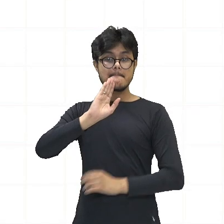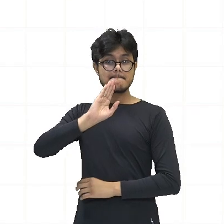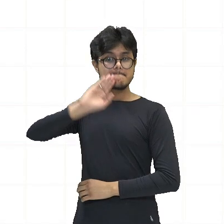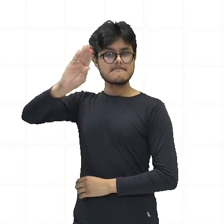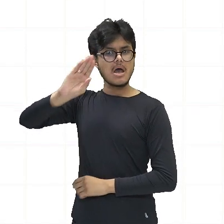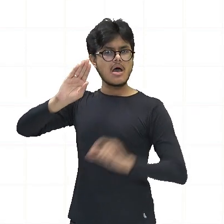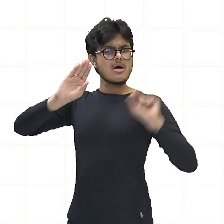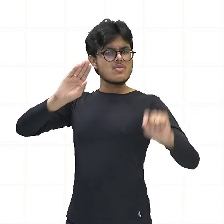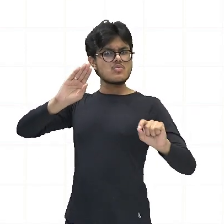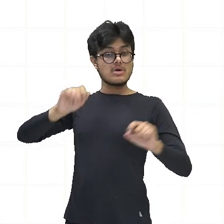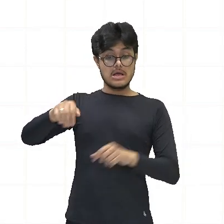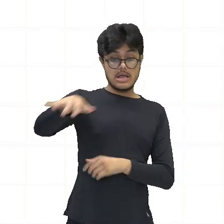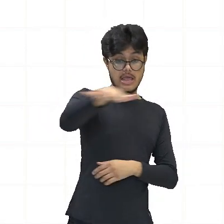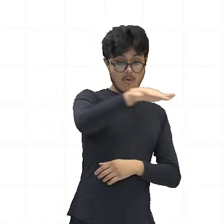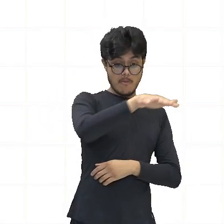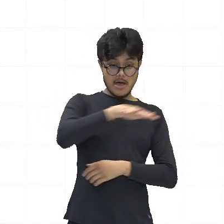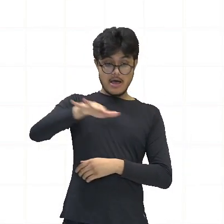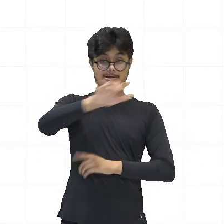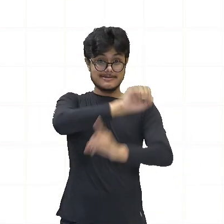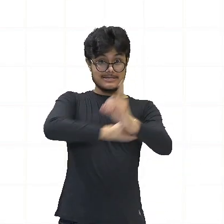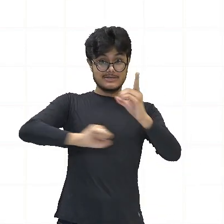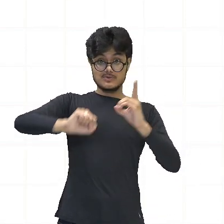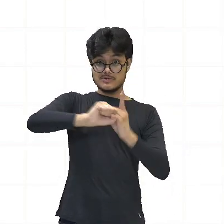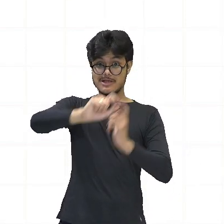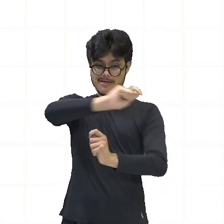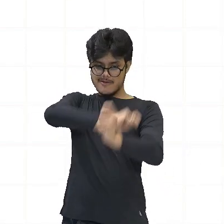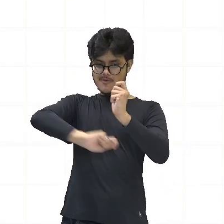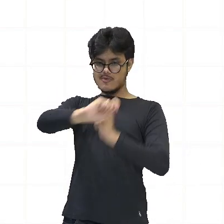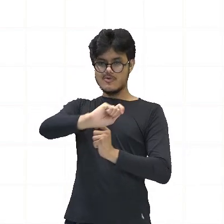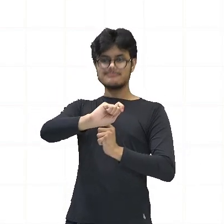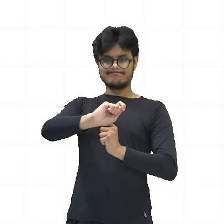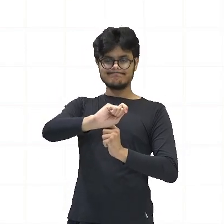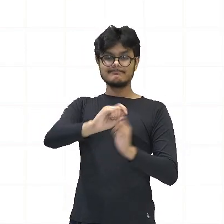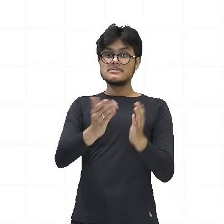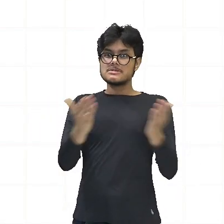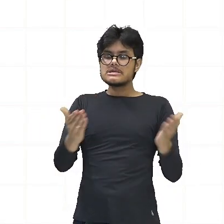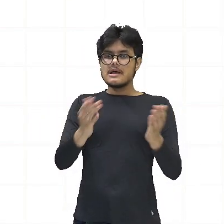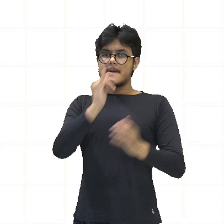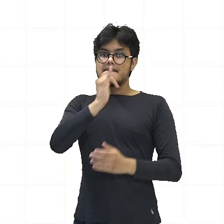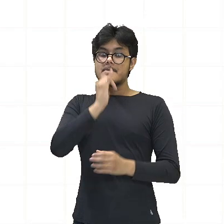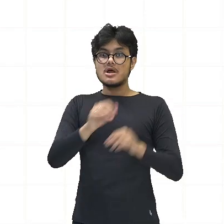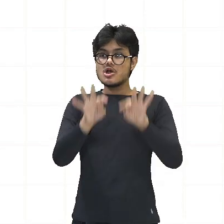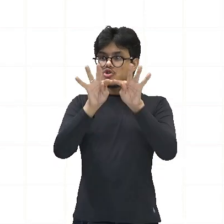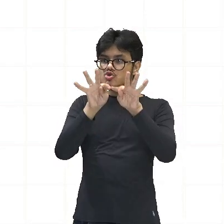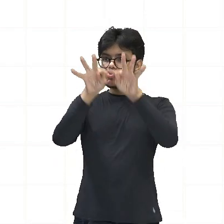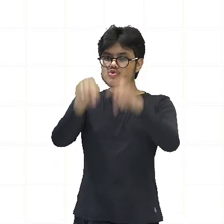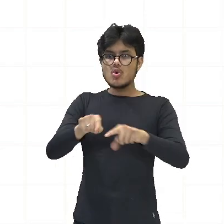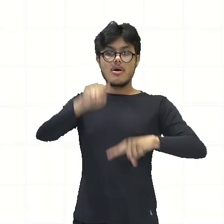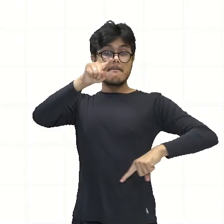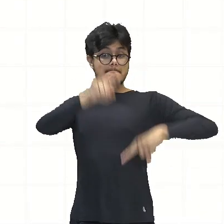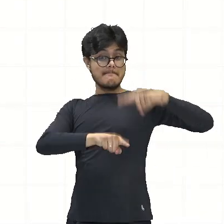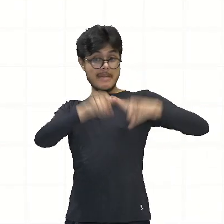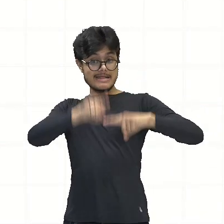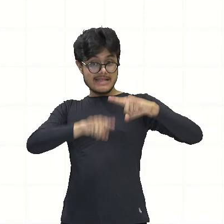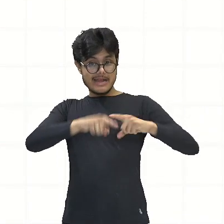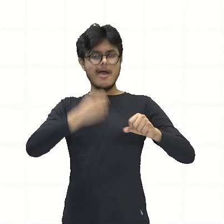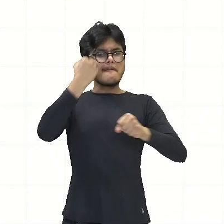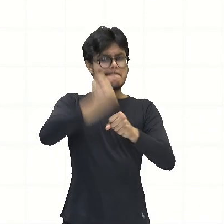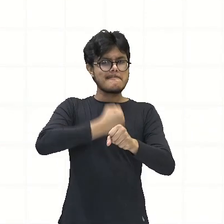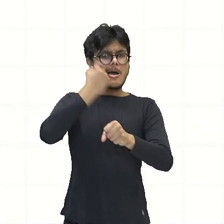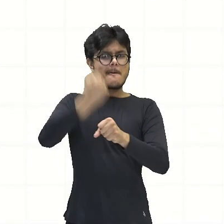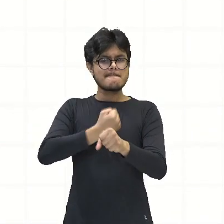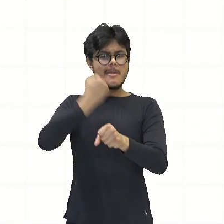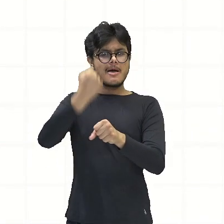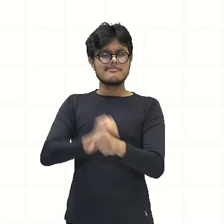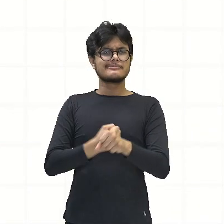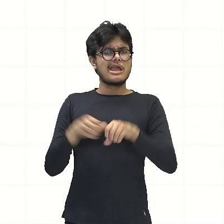ele é um sistema socioeconômico, tá? Em que os meios de produção, quais são esses meios de produção?